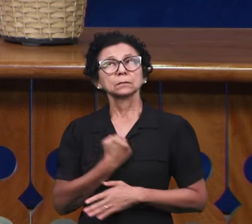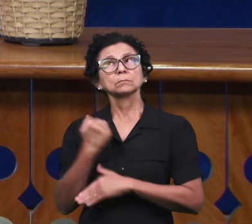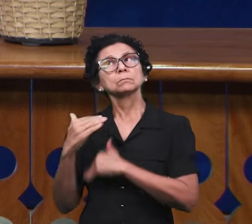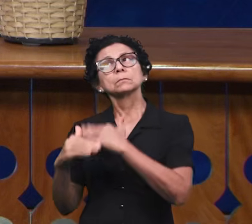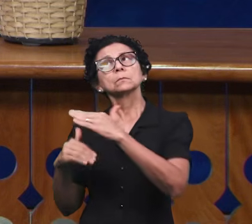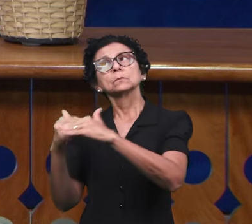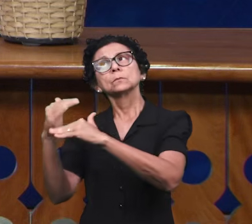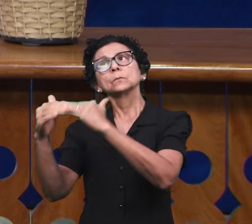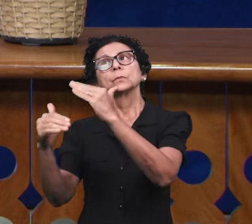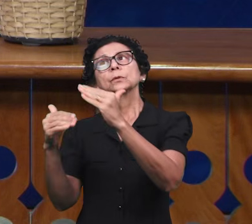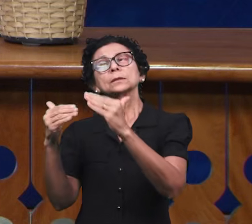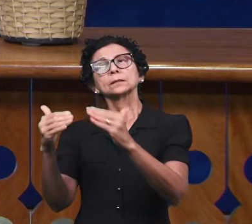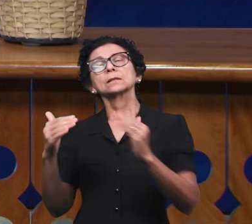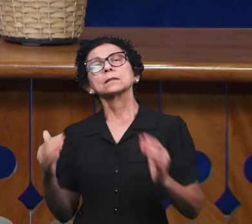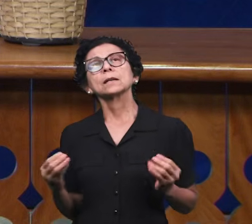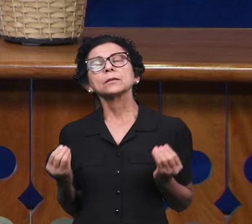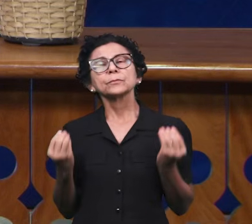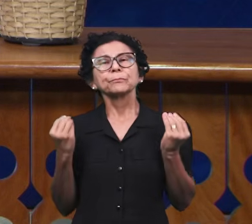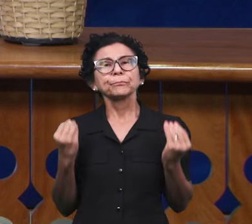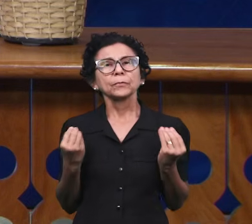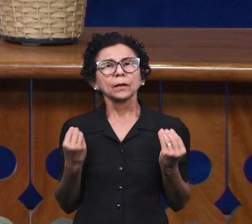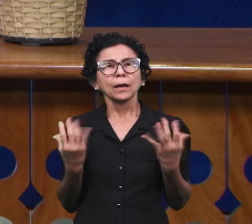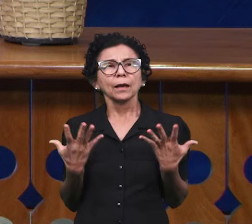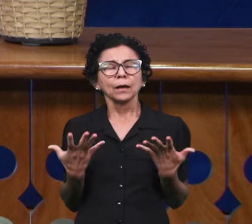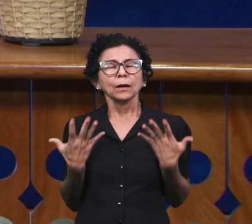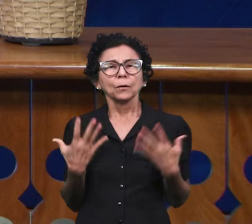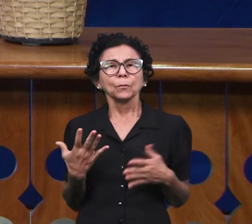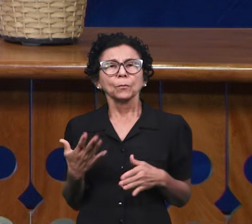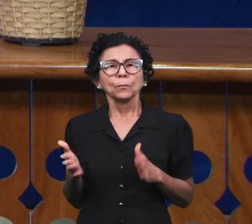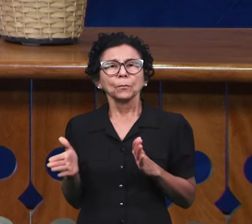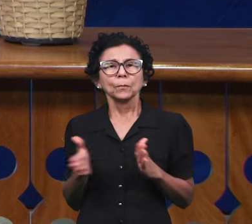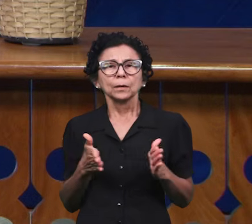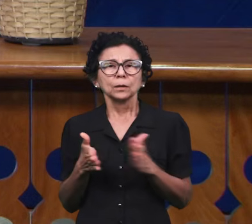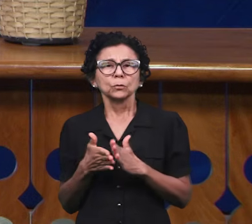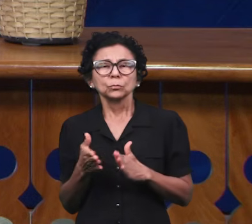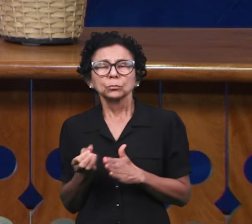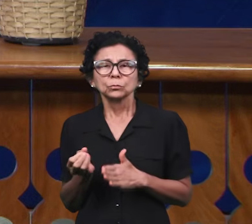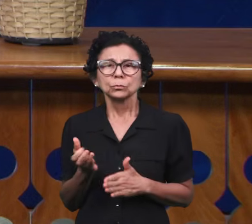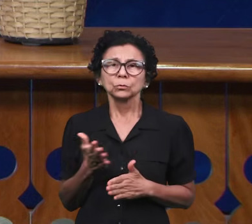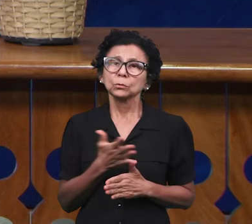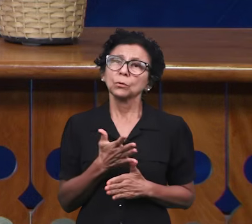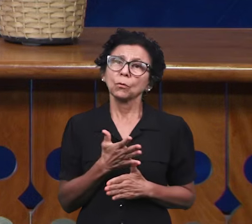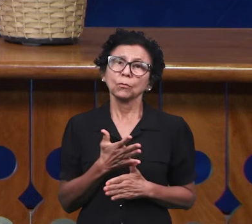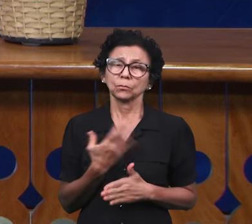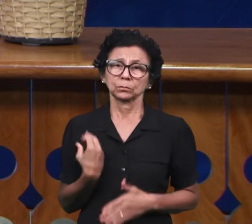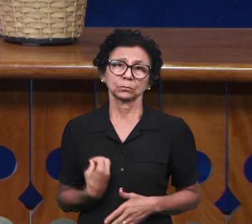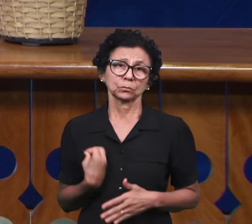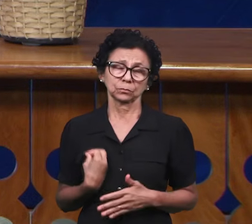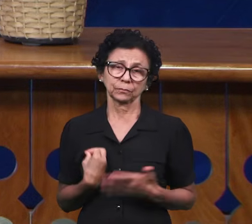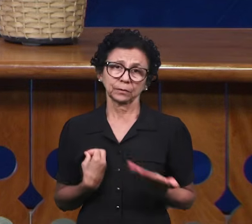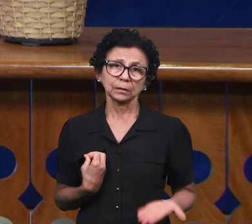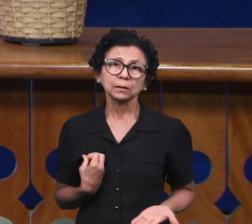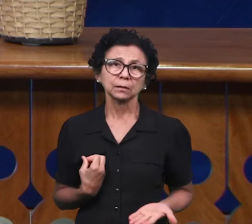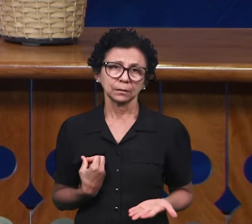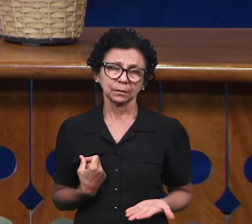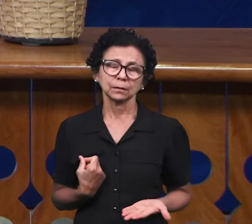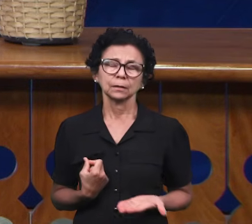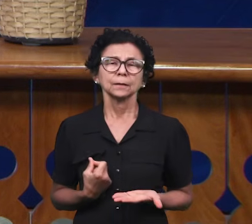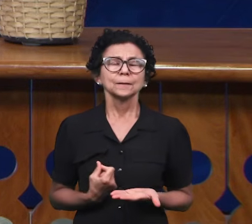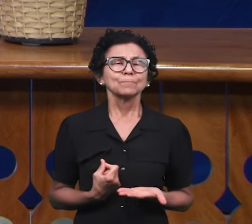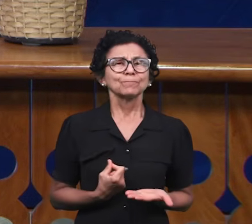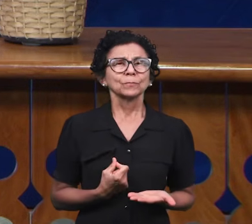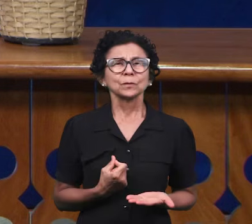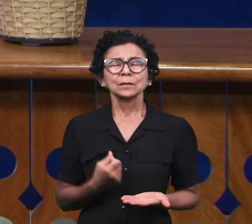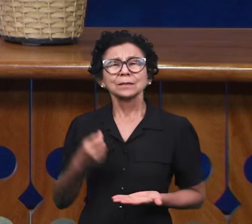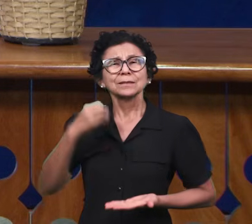algo que muda, é um novo momento na caminhada da vida do homem. Então, quando o homem se